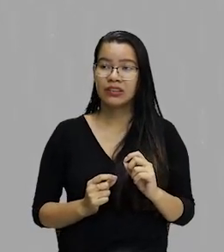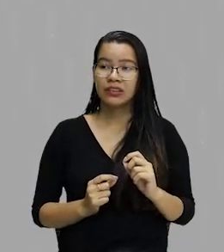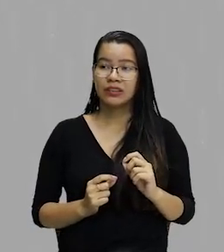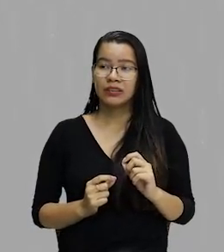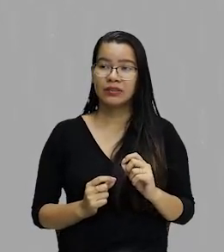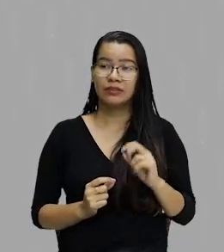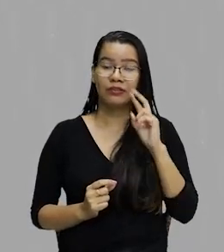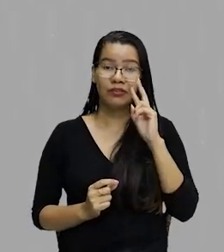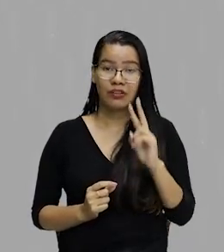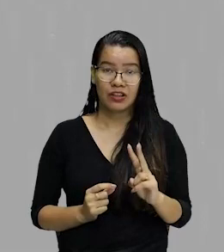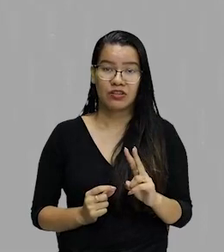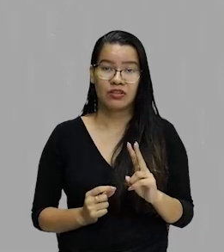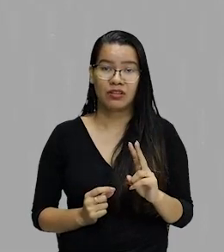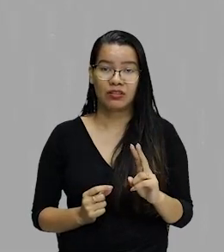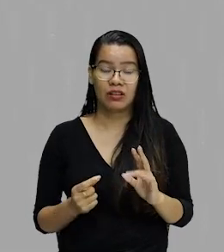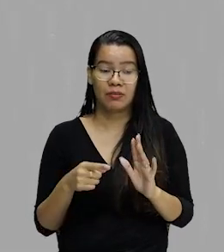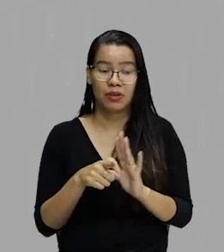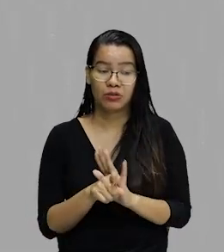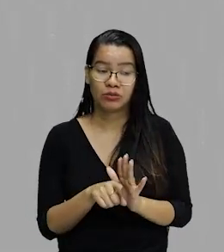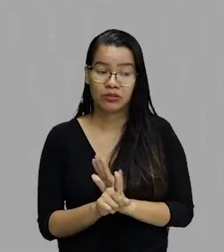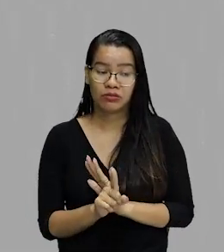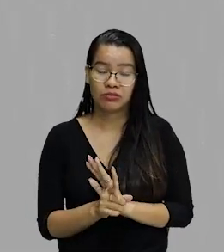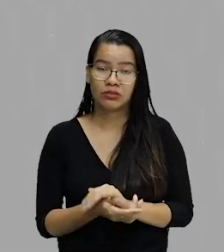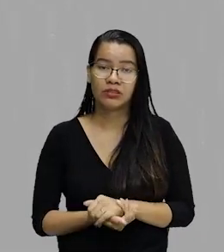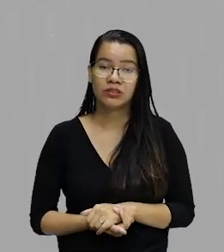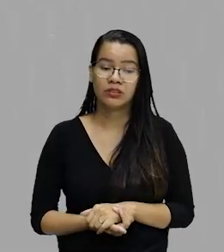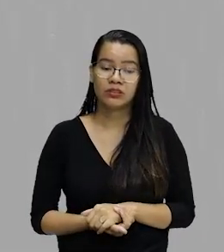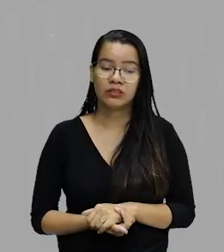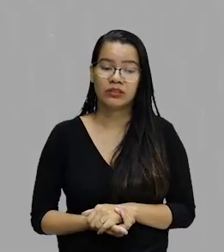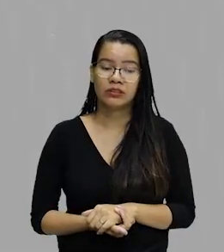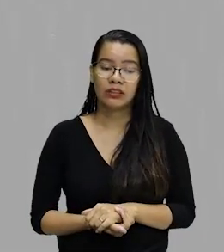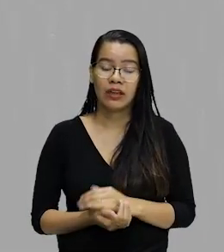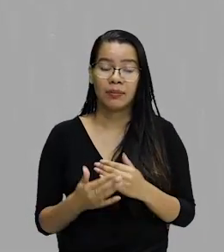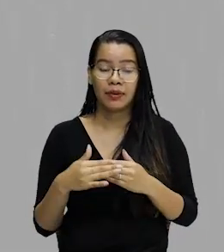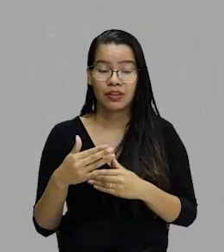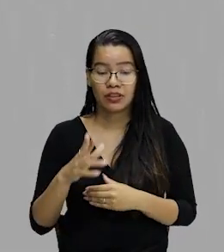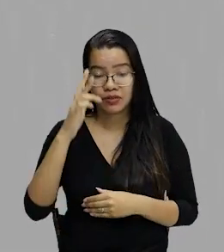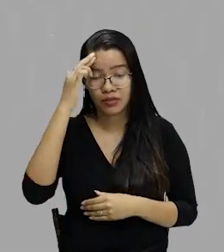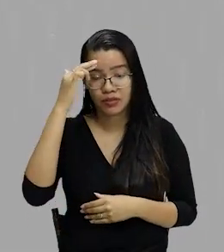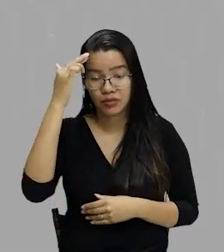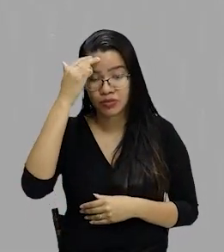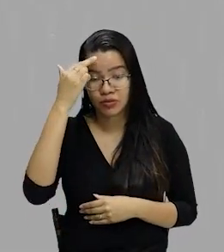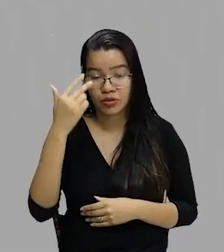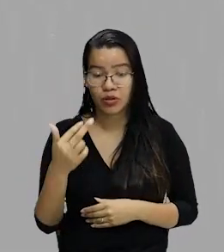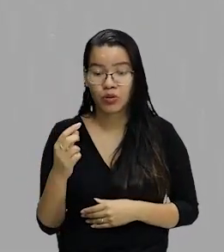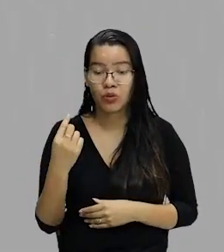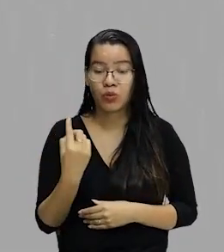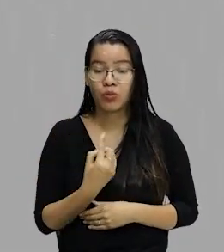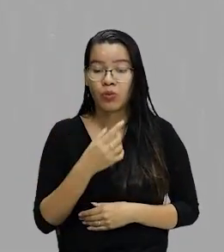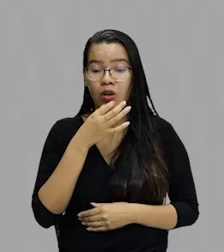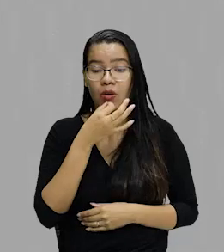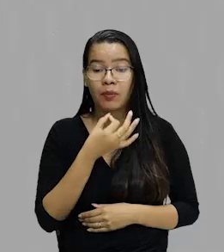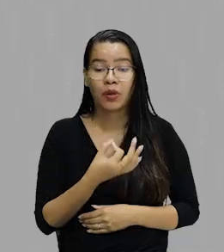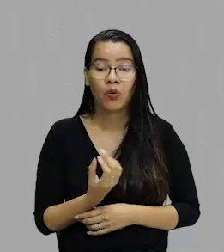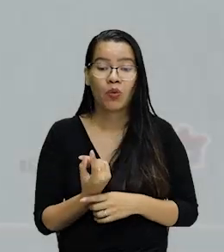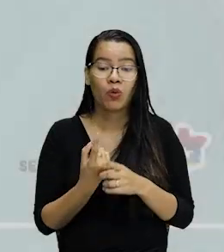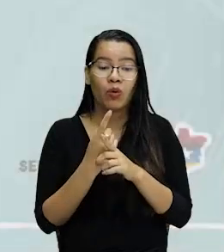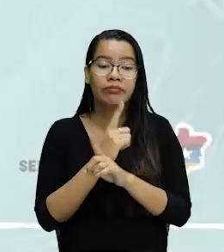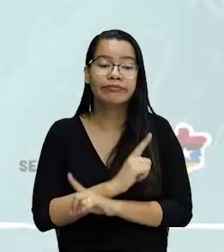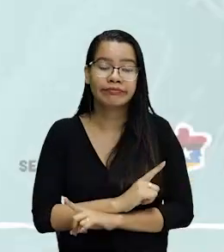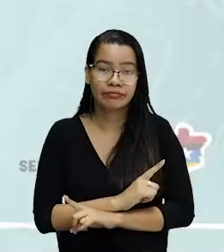o comando da questão. A partir da reflexão do historiador, um argumento contrário à transformação promovida pela Revolução Industrial.